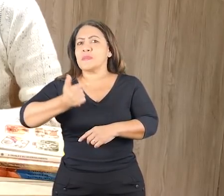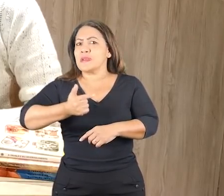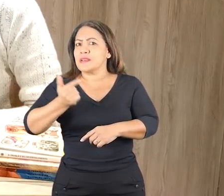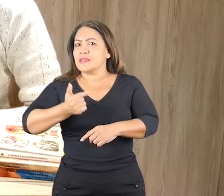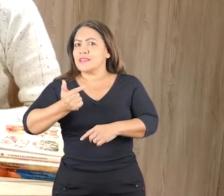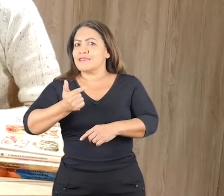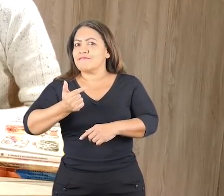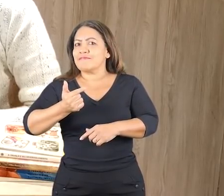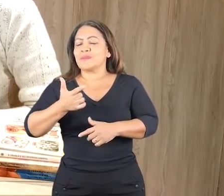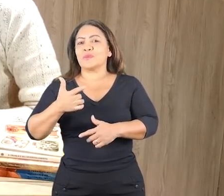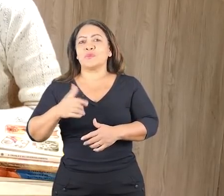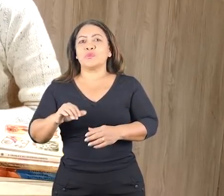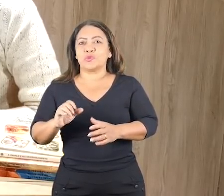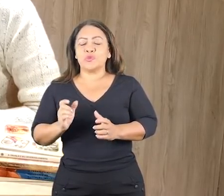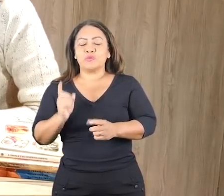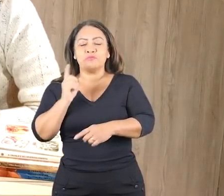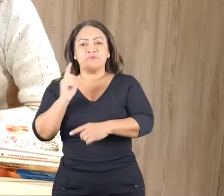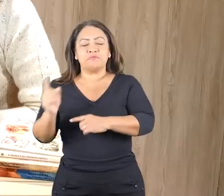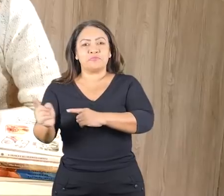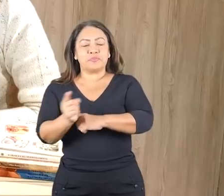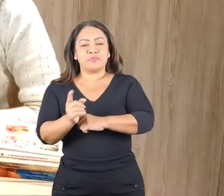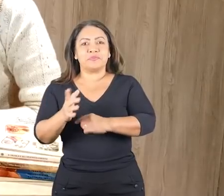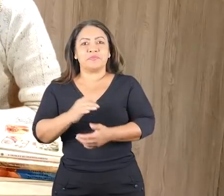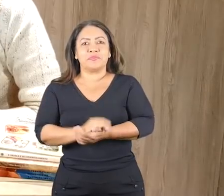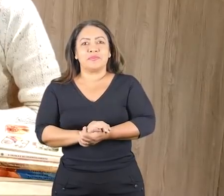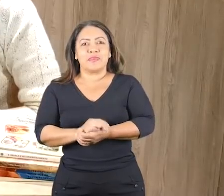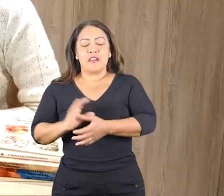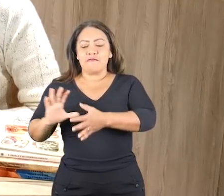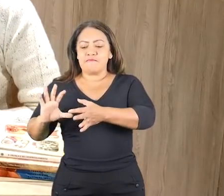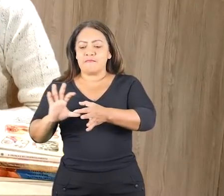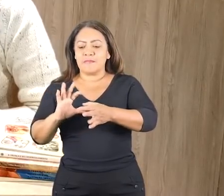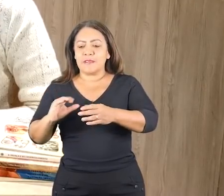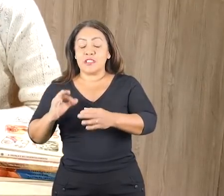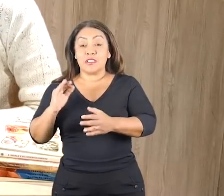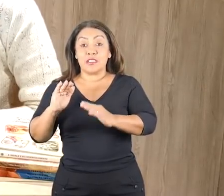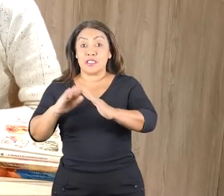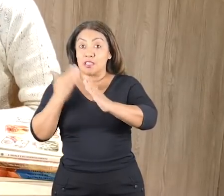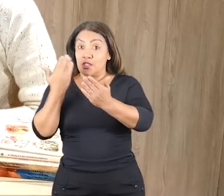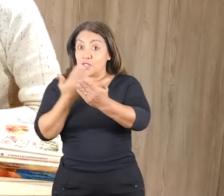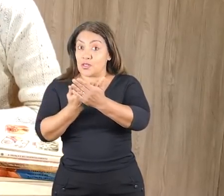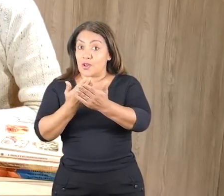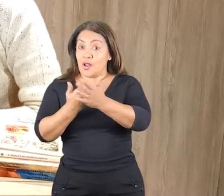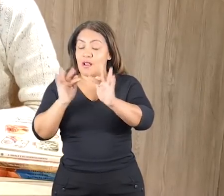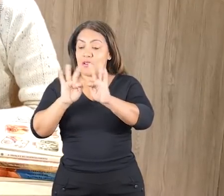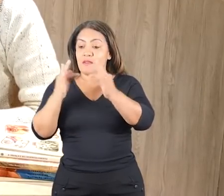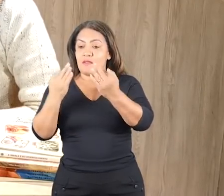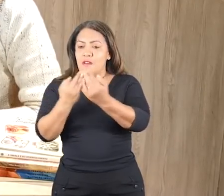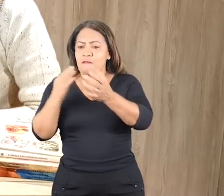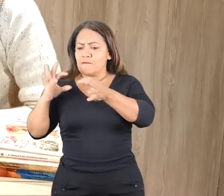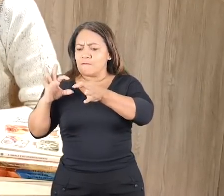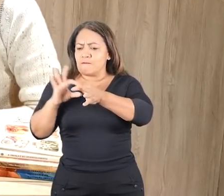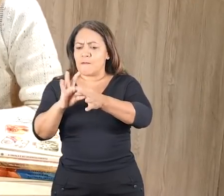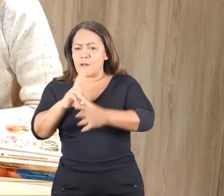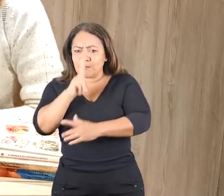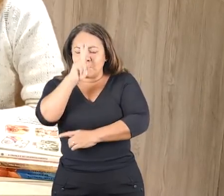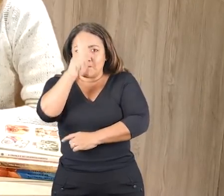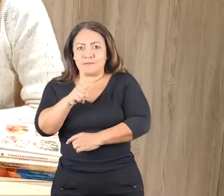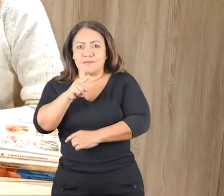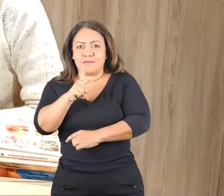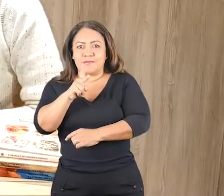relação escola-família, fortalecendo vínculos em tempo de distanciamento social.